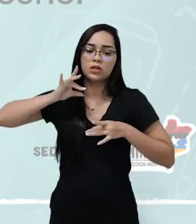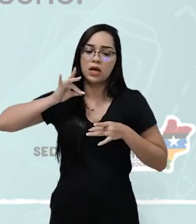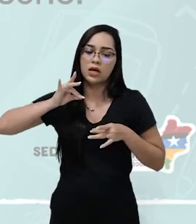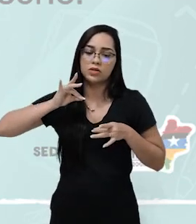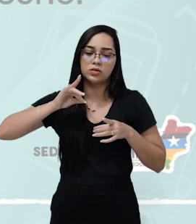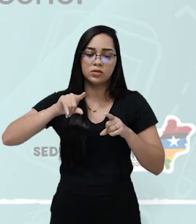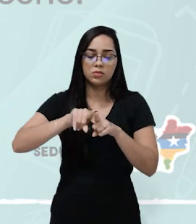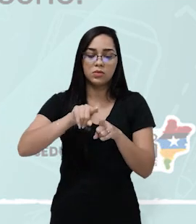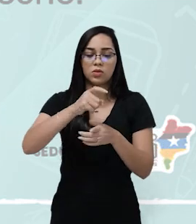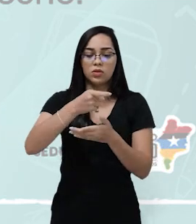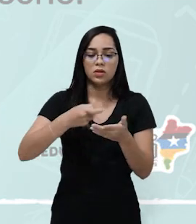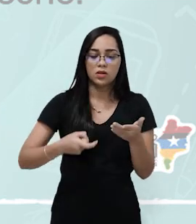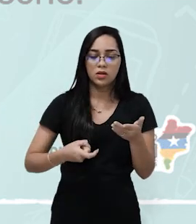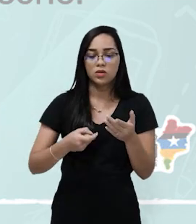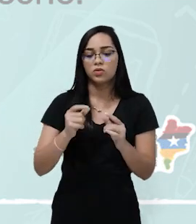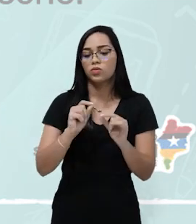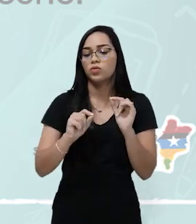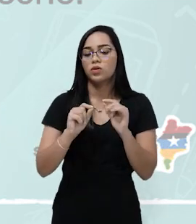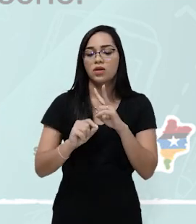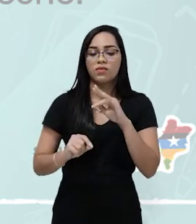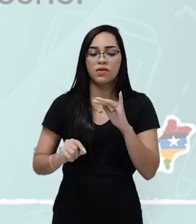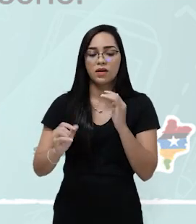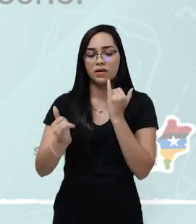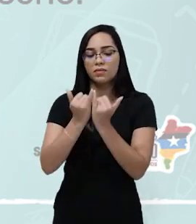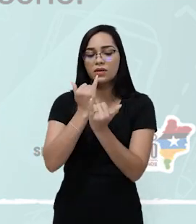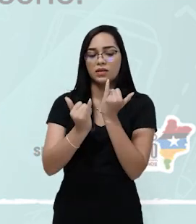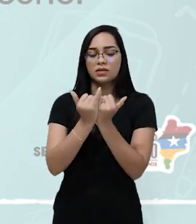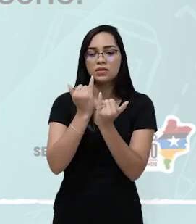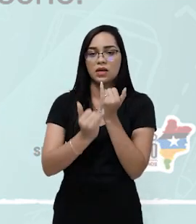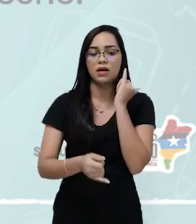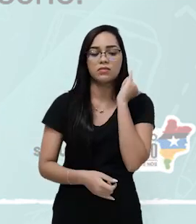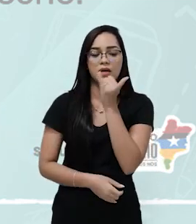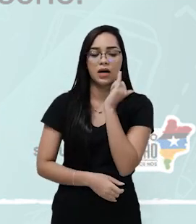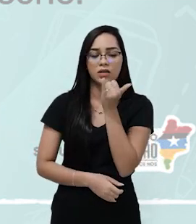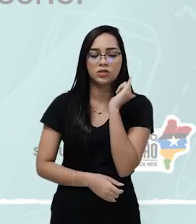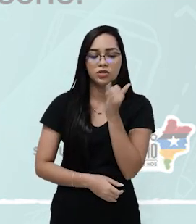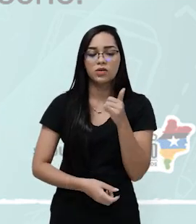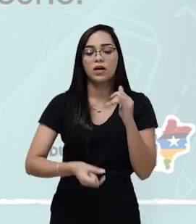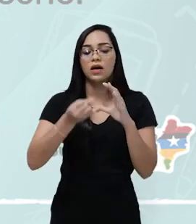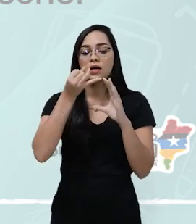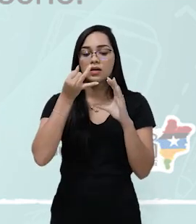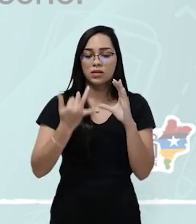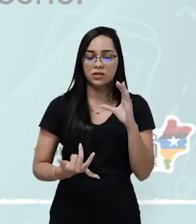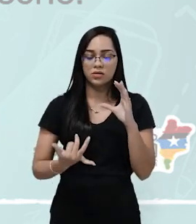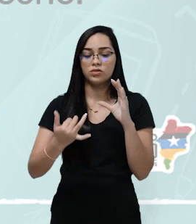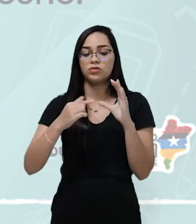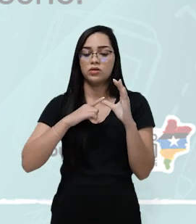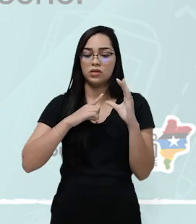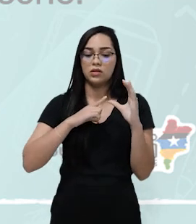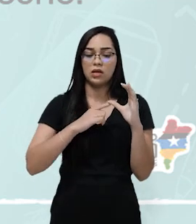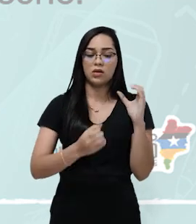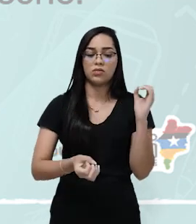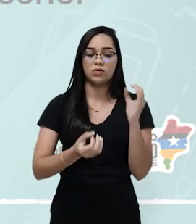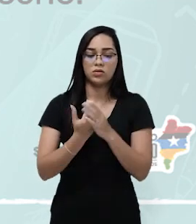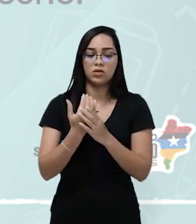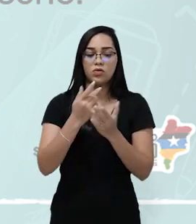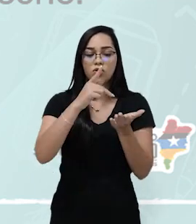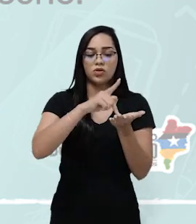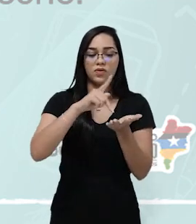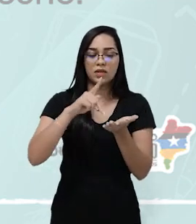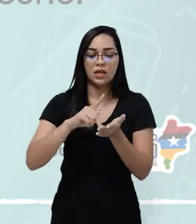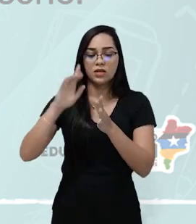O texto teatral vai se assemelhar ao narrativo quanto às características, uma vez que o